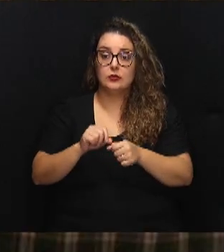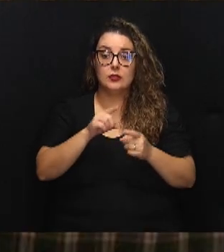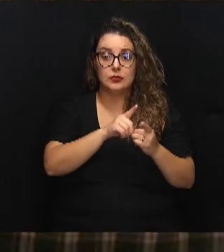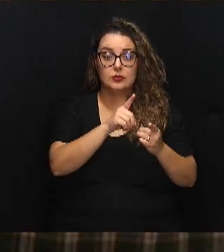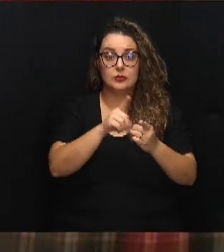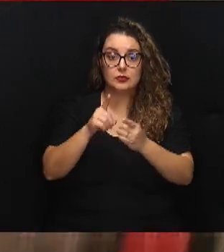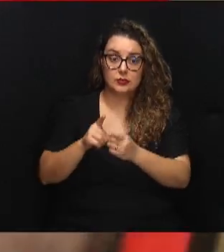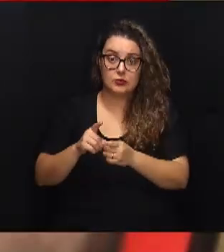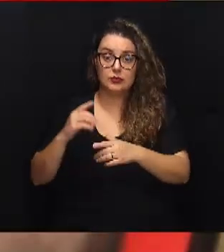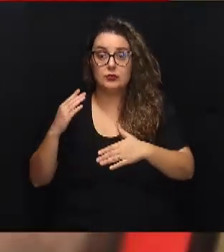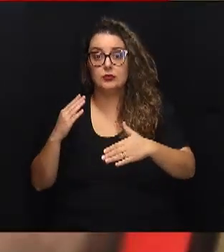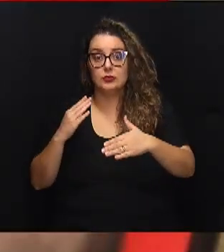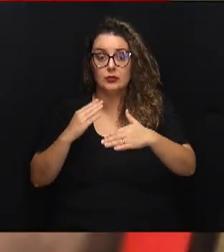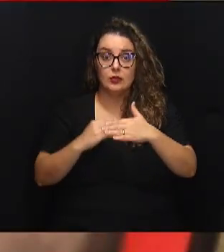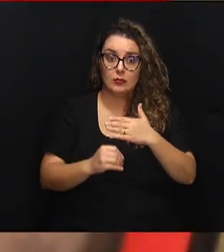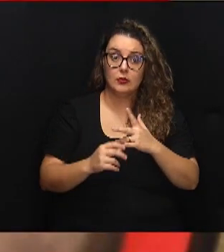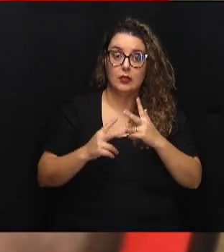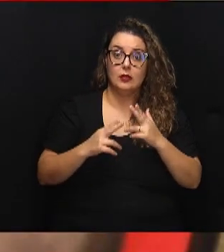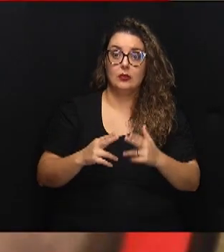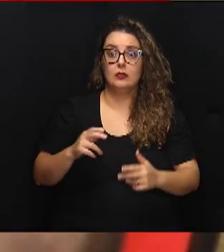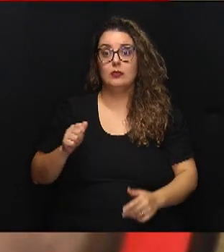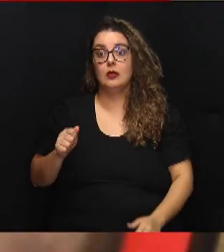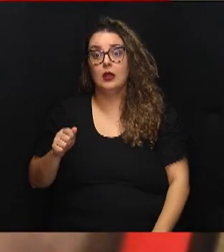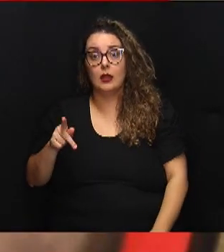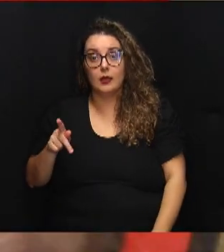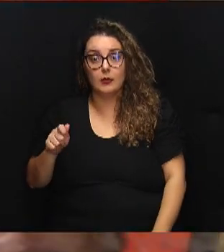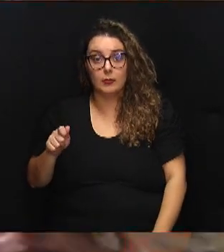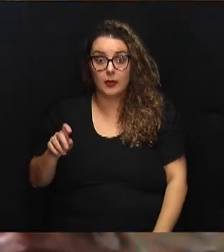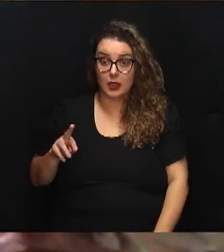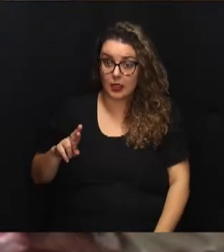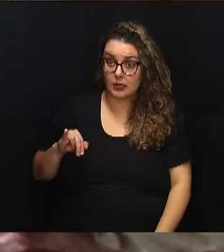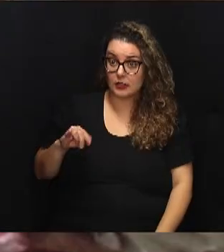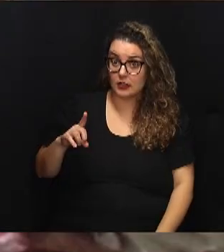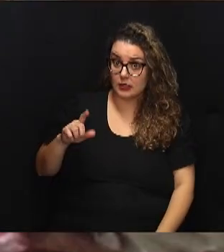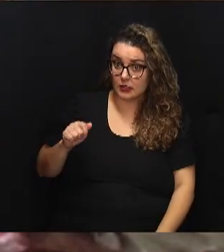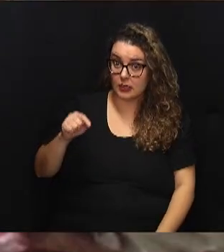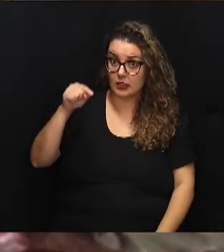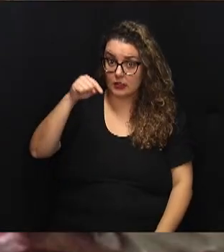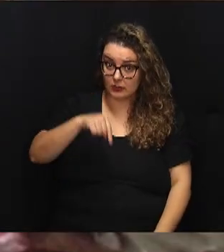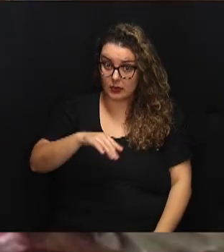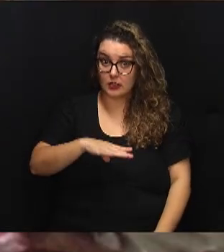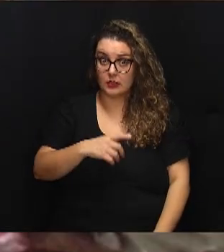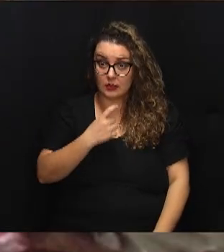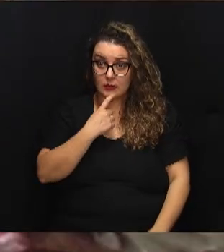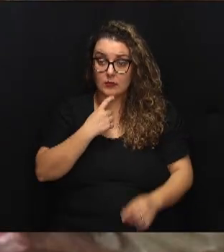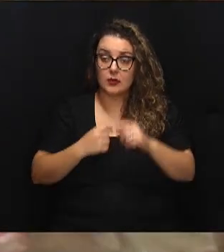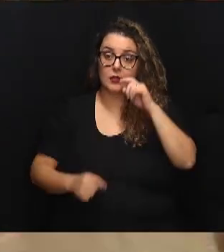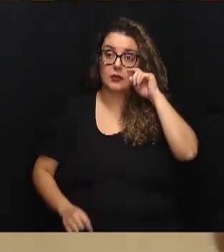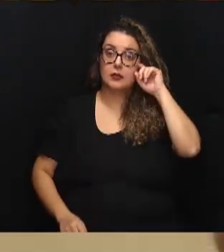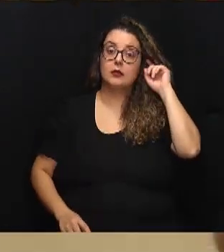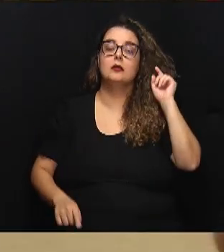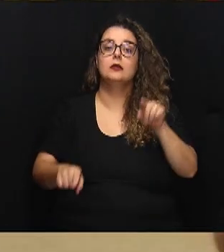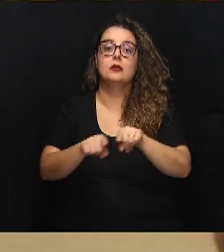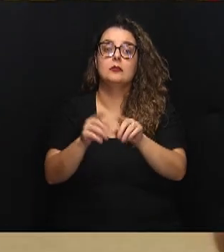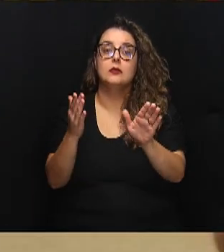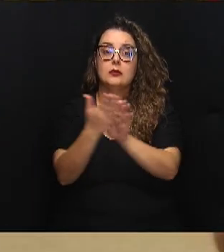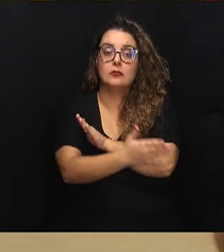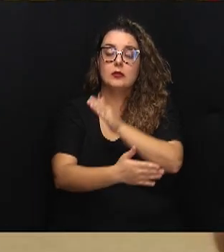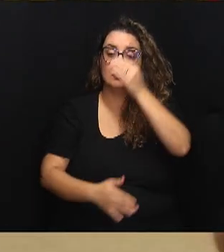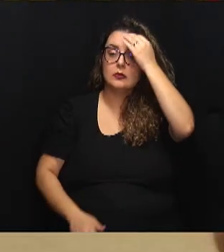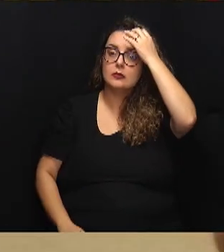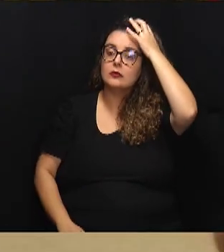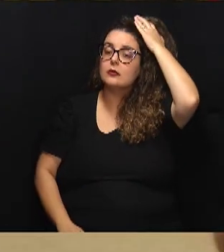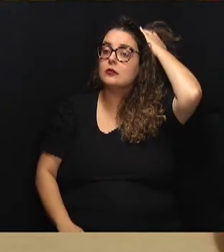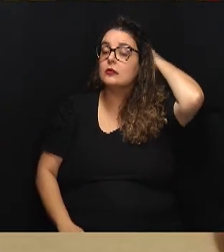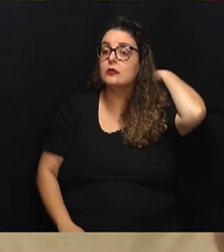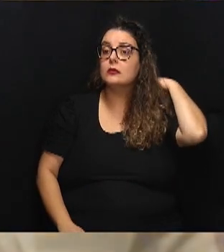tanto do imigrante como de apátrida, que vem aqui para o município de Campinas, e também de refugiados. As demandas,